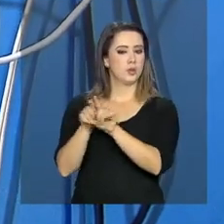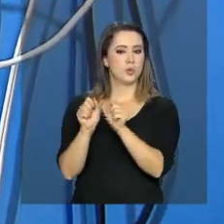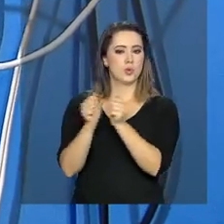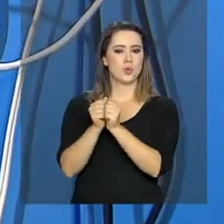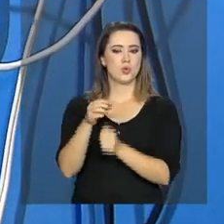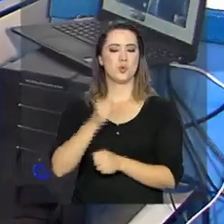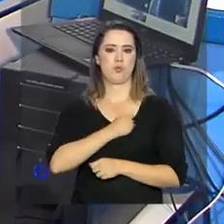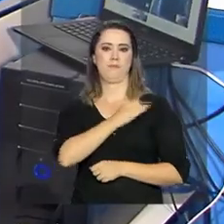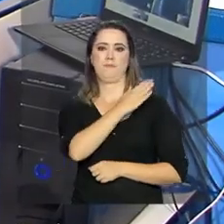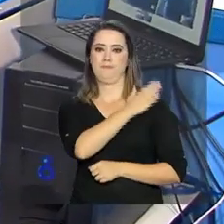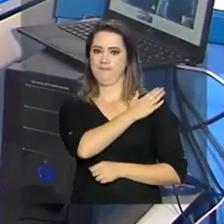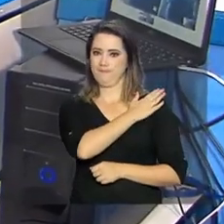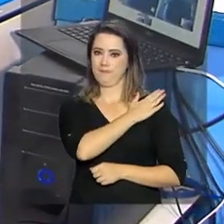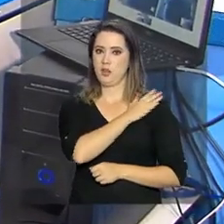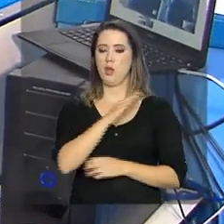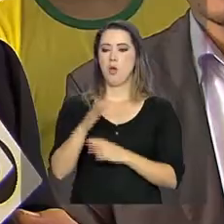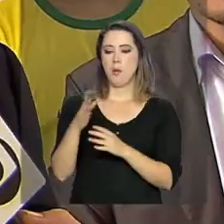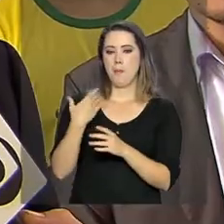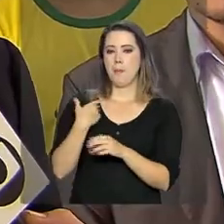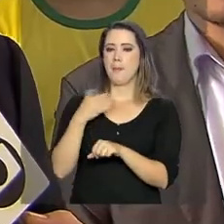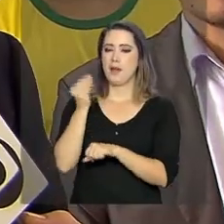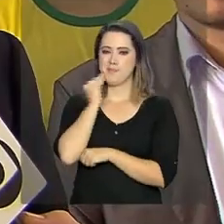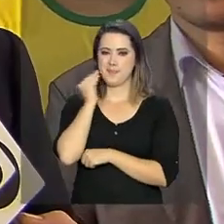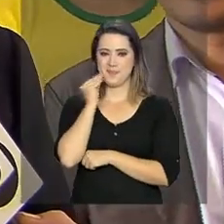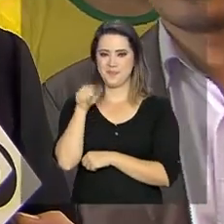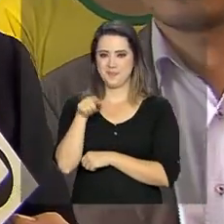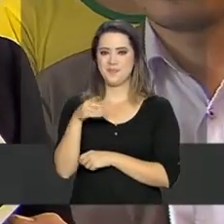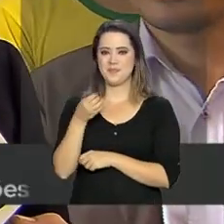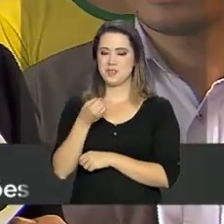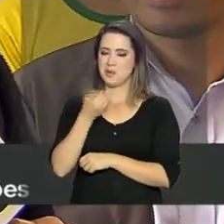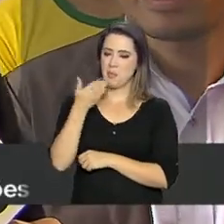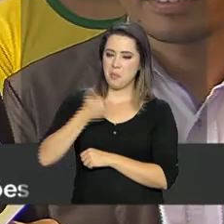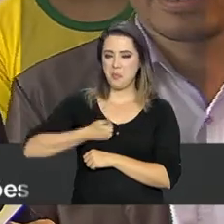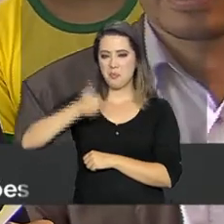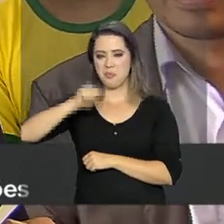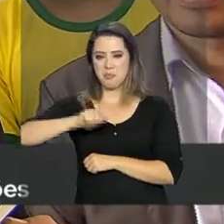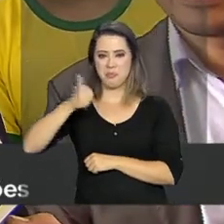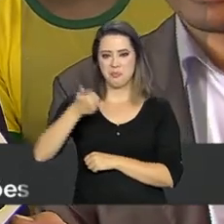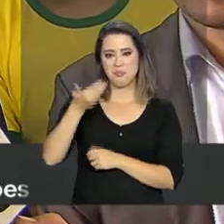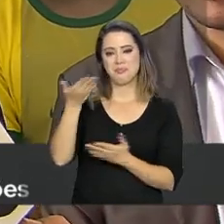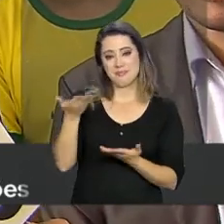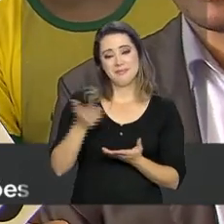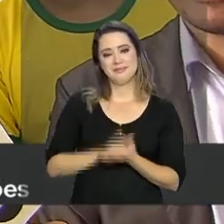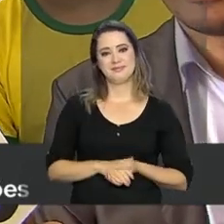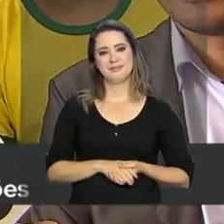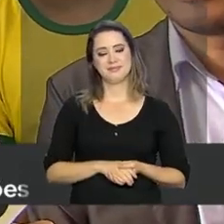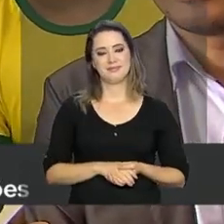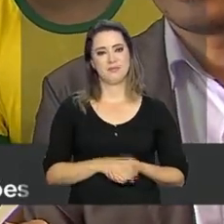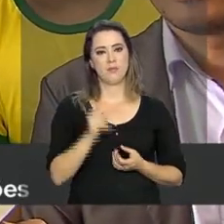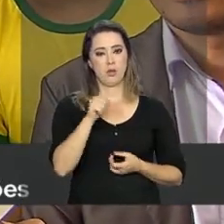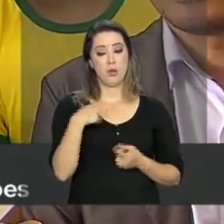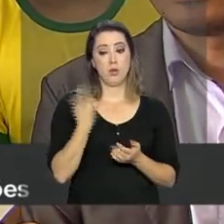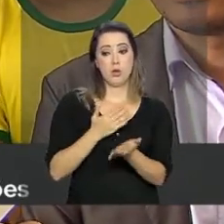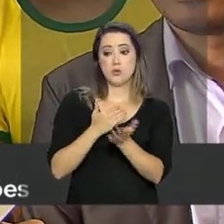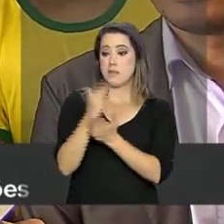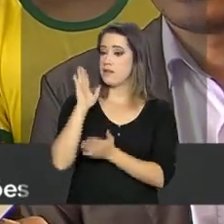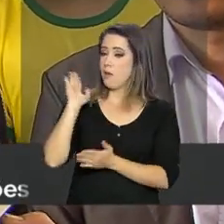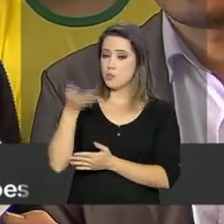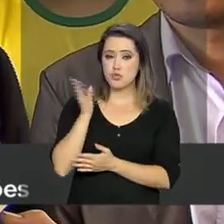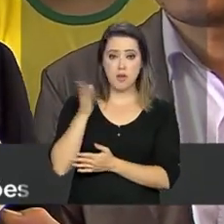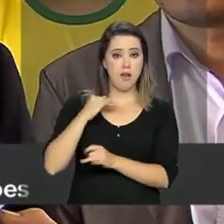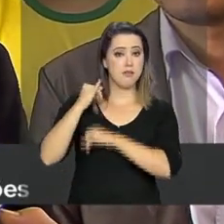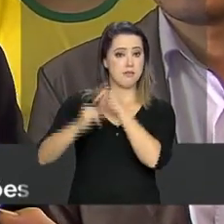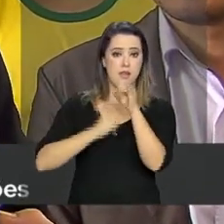silva luna para testar a conexão e aqui a partir de pacaraíma estamos rapidamente iniciando a implantação da banda larga na internet